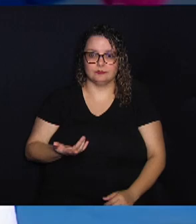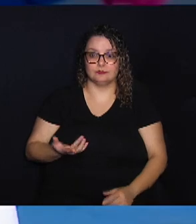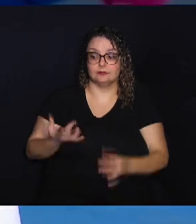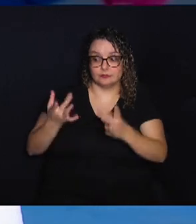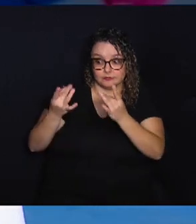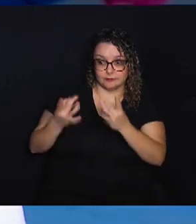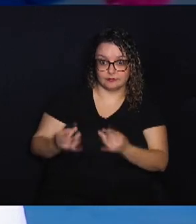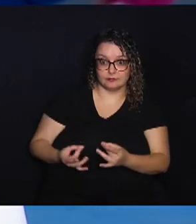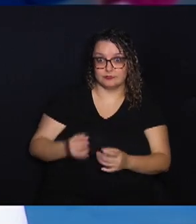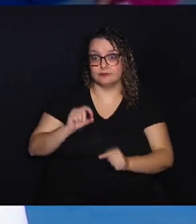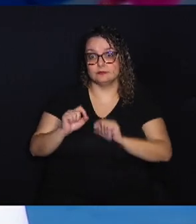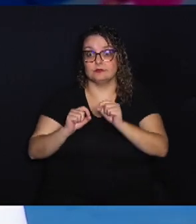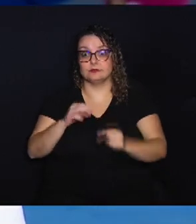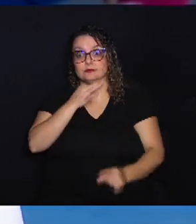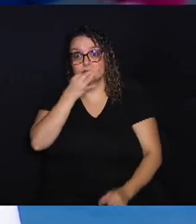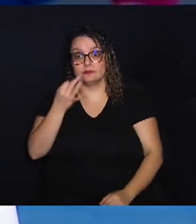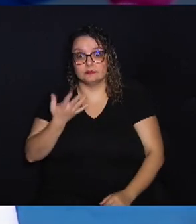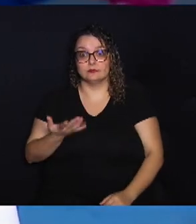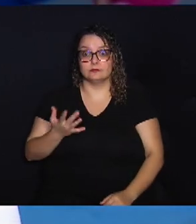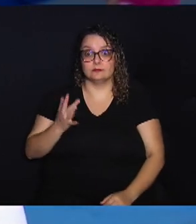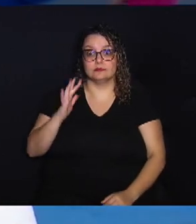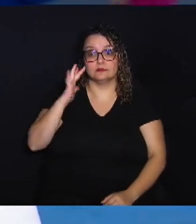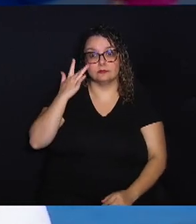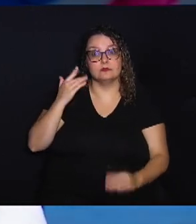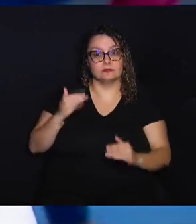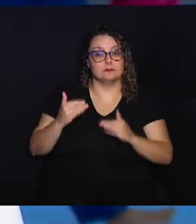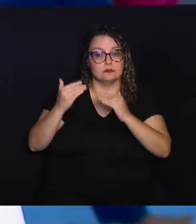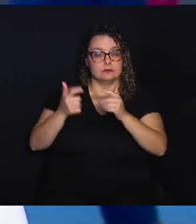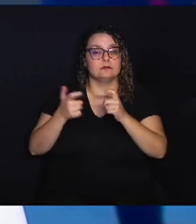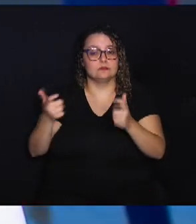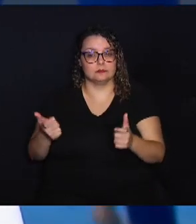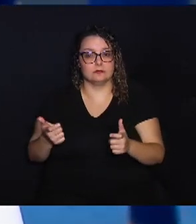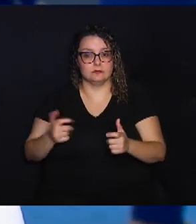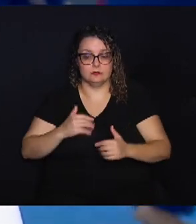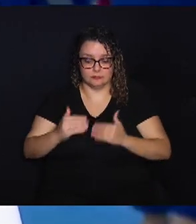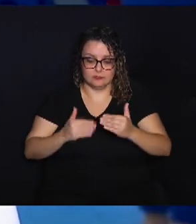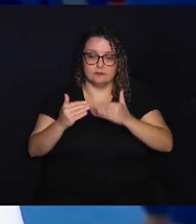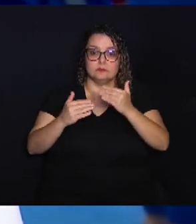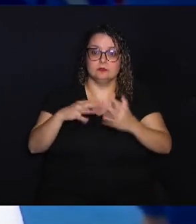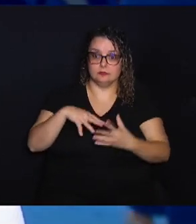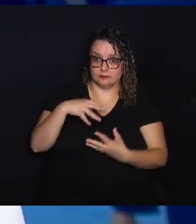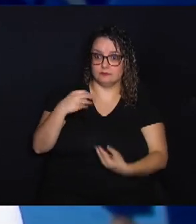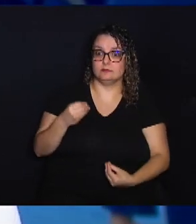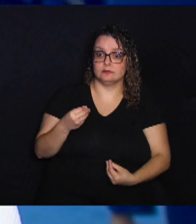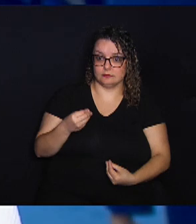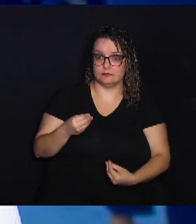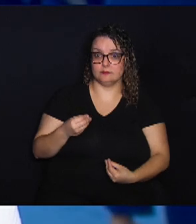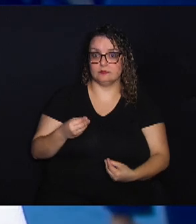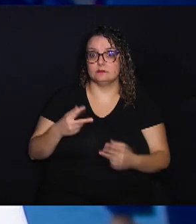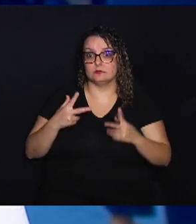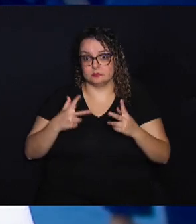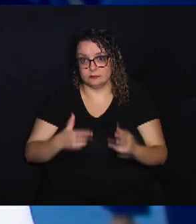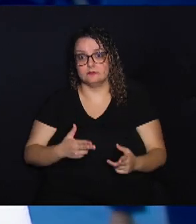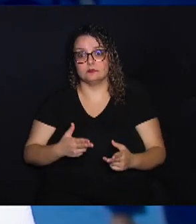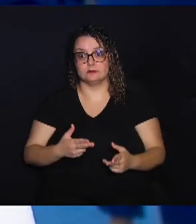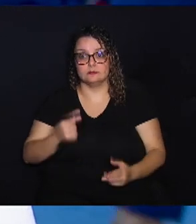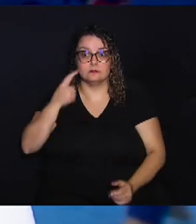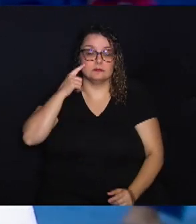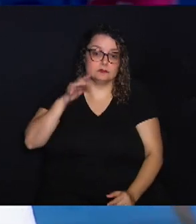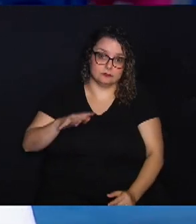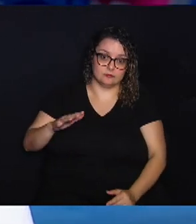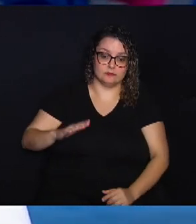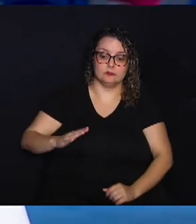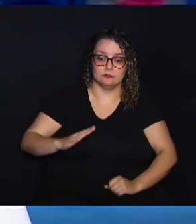especificar o que é perfeito, né? Mas eu acho que, acima de tudo, é você se desenvolver espiritualmente, que foi uma das intenções do